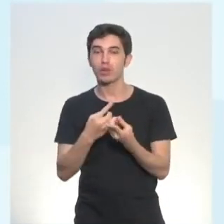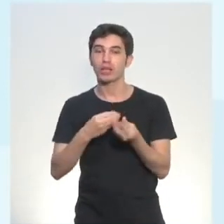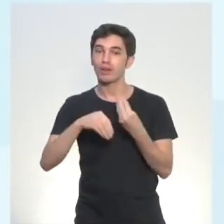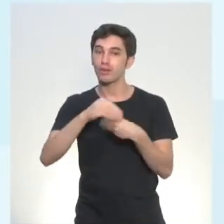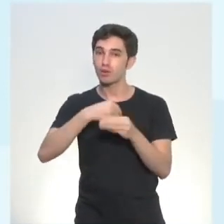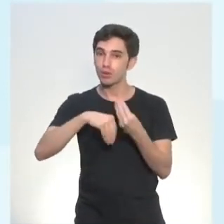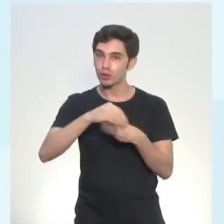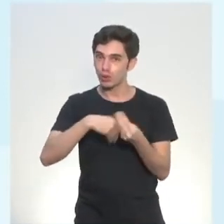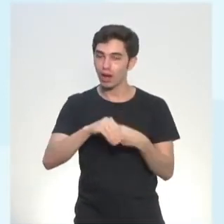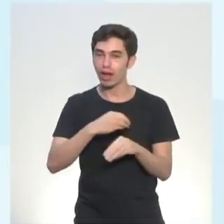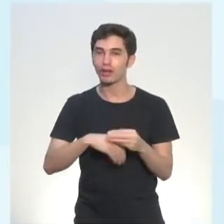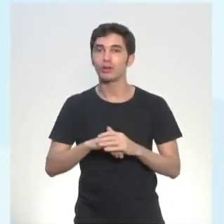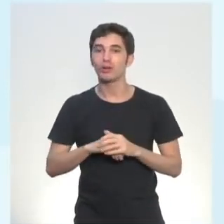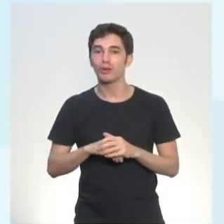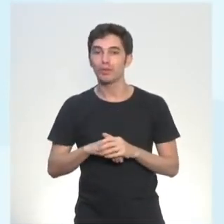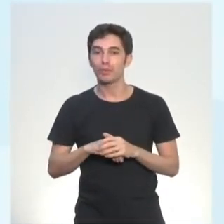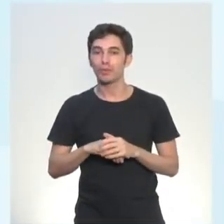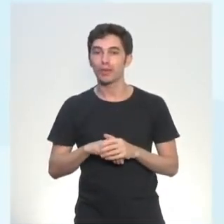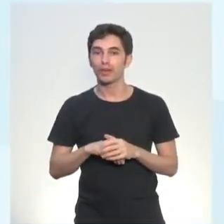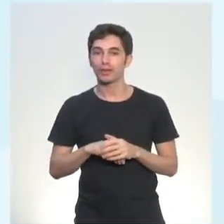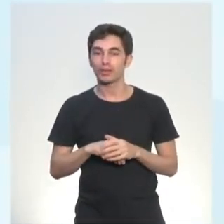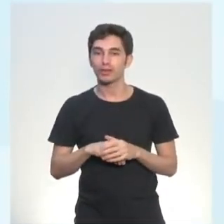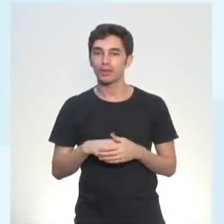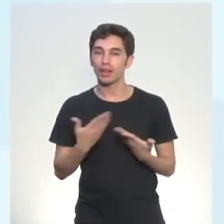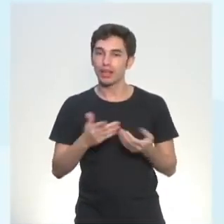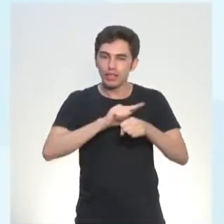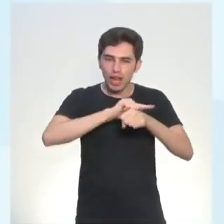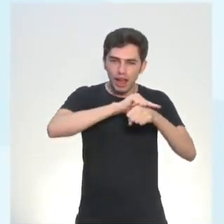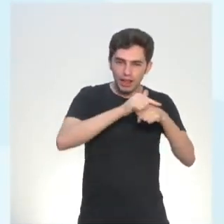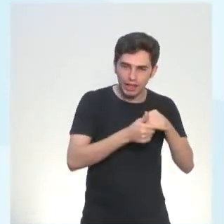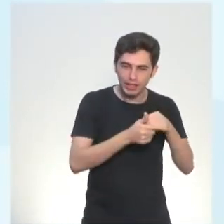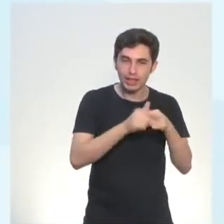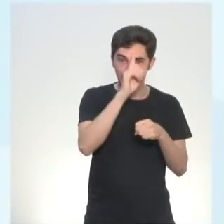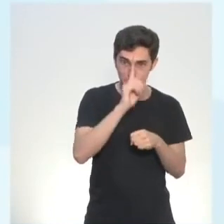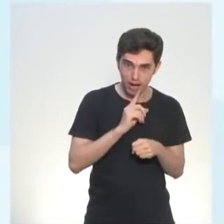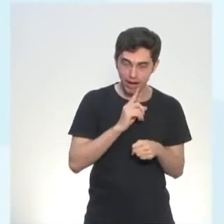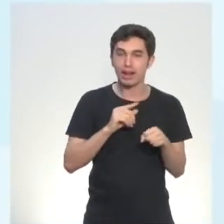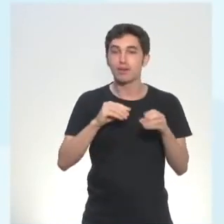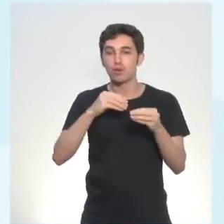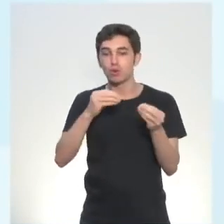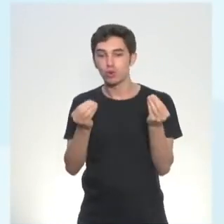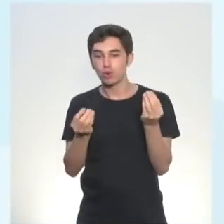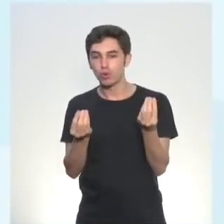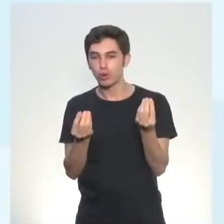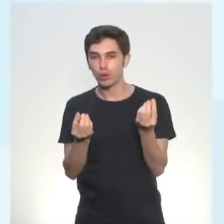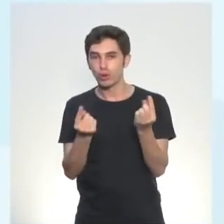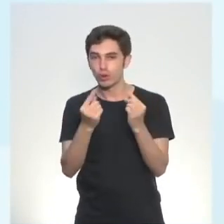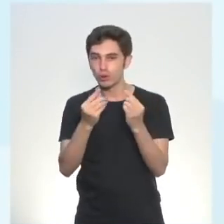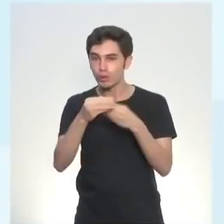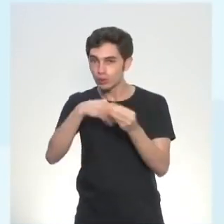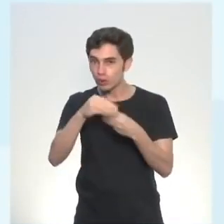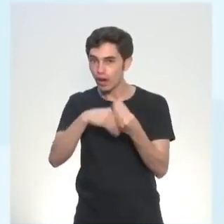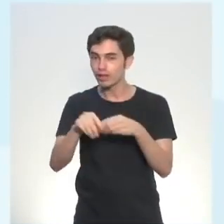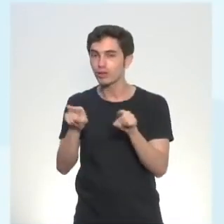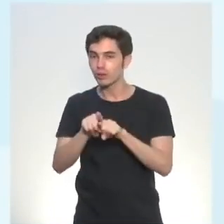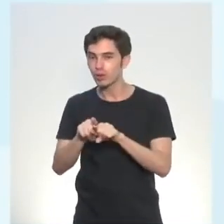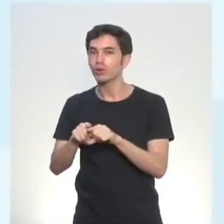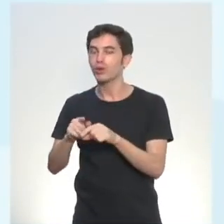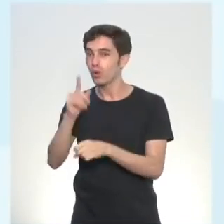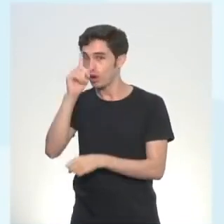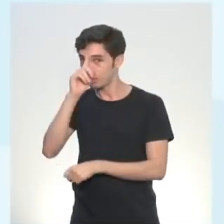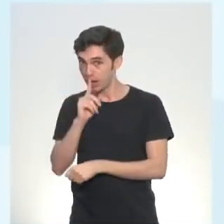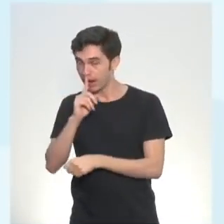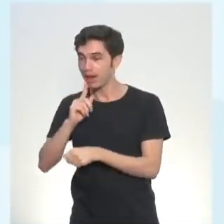foi cruzado entre si, então ervilhas lisas e amarelas foram cruzadas entre si com ervilhas lisas e